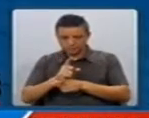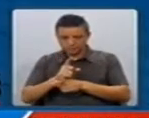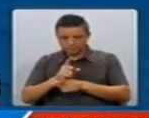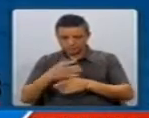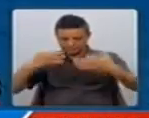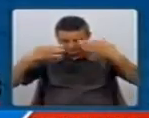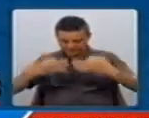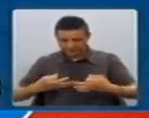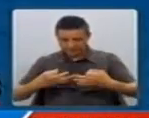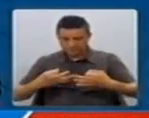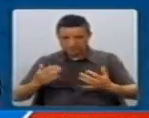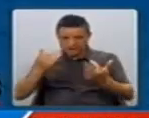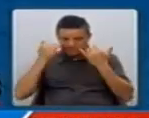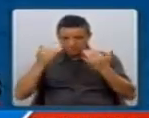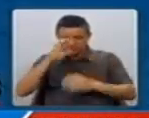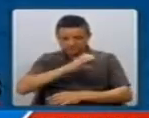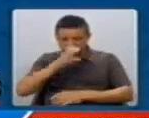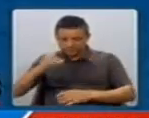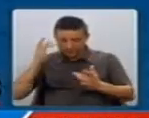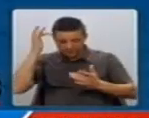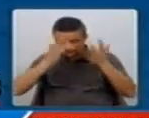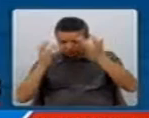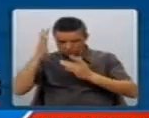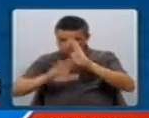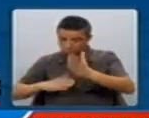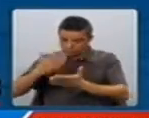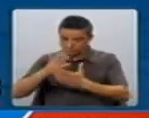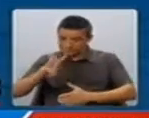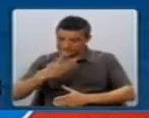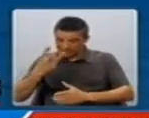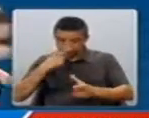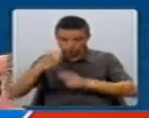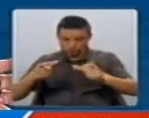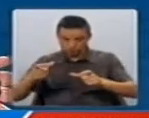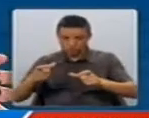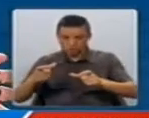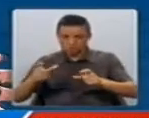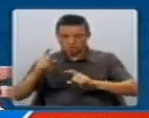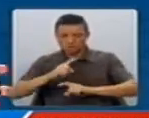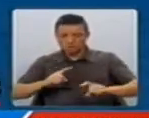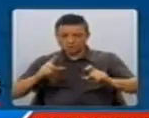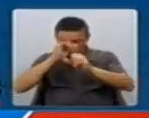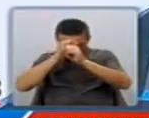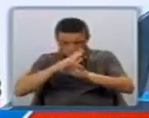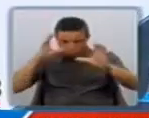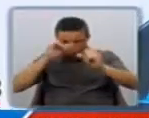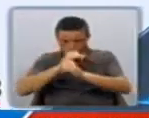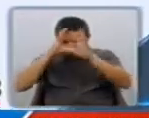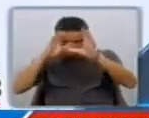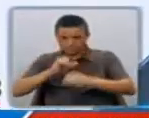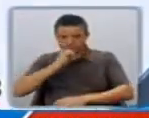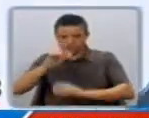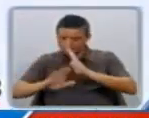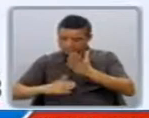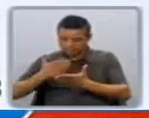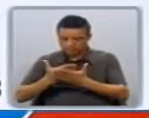certo os dados científicos teóricos apresentados por esses artigos científicos, não há maneira de chegarem às conclusões que eles apresentam, ou